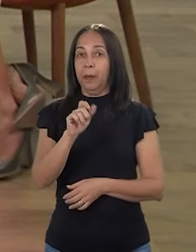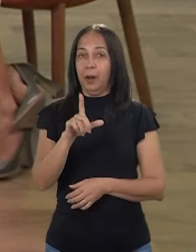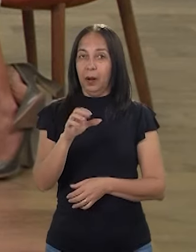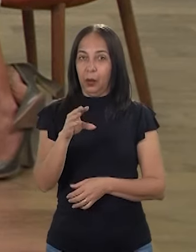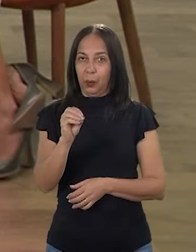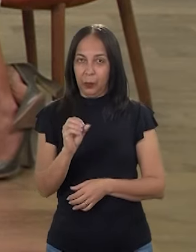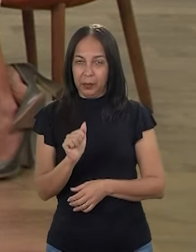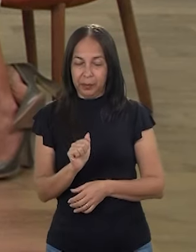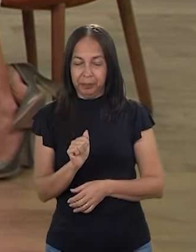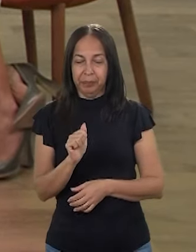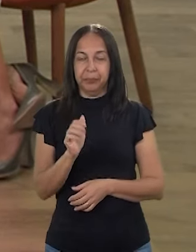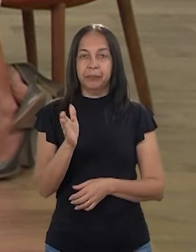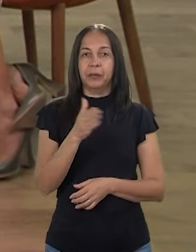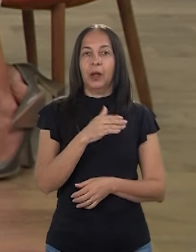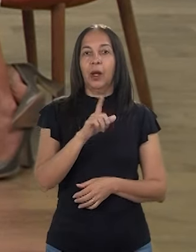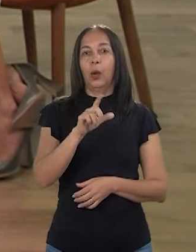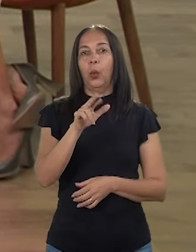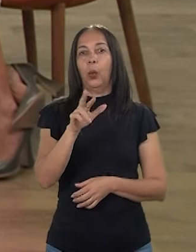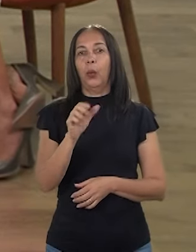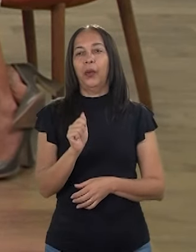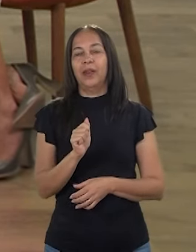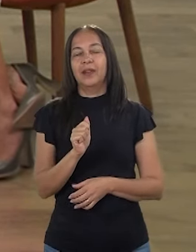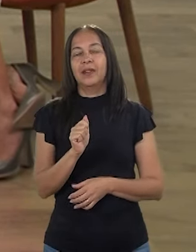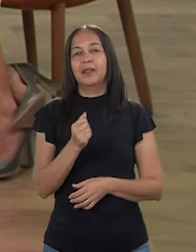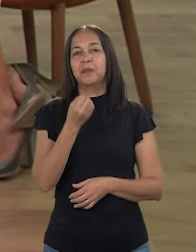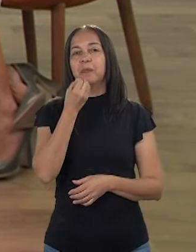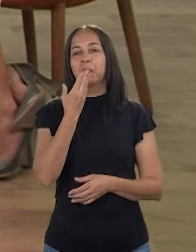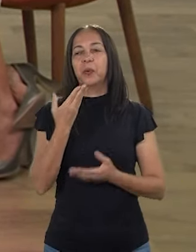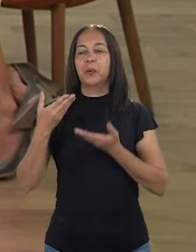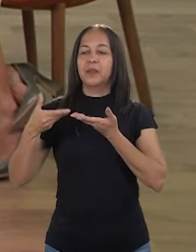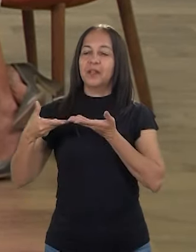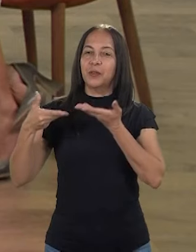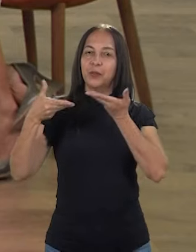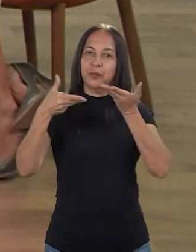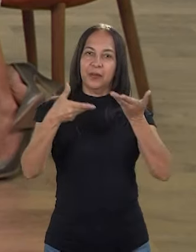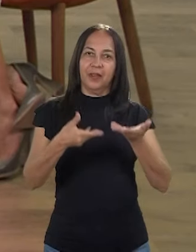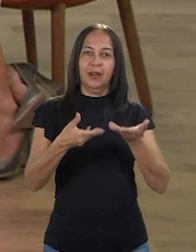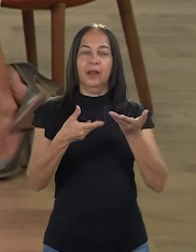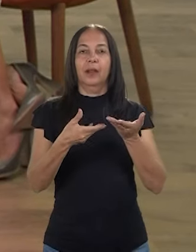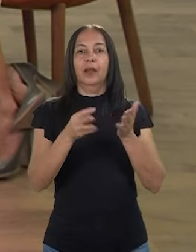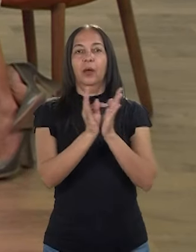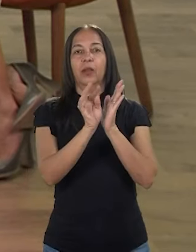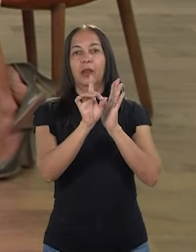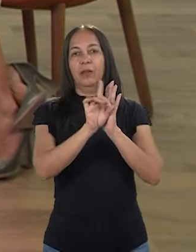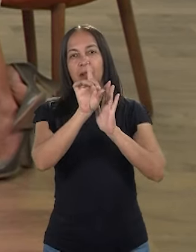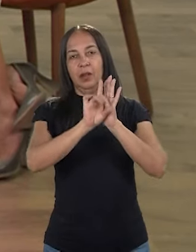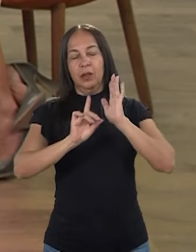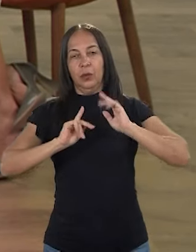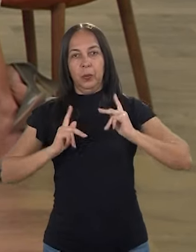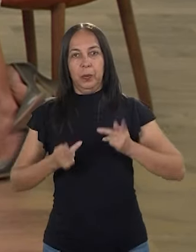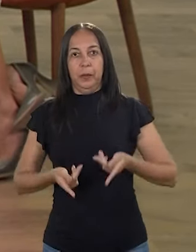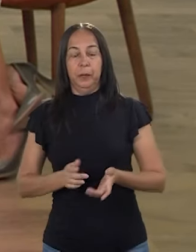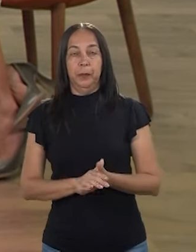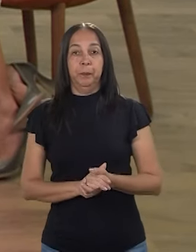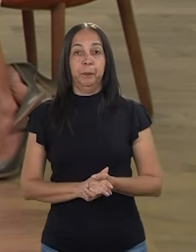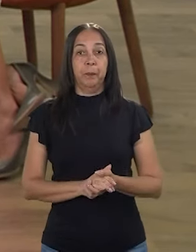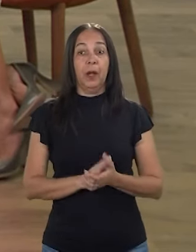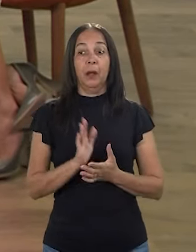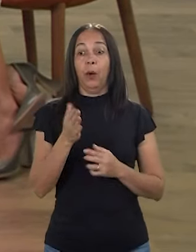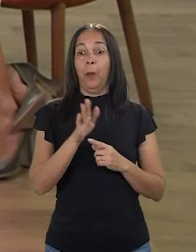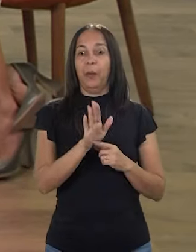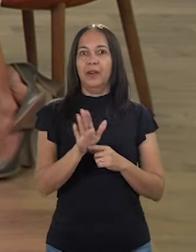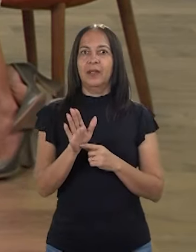Carlos Pinto muito obrigado por terem topado est aqui com a gente falando sobre direitos humanos sejam muito bem-vindos a TV DH e eu sempre faço